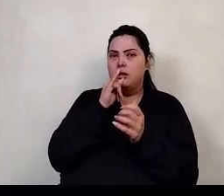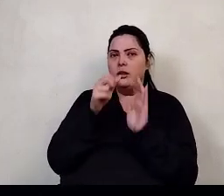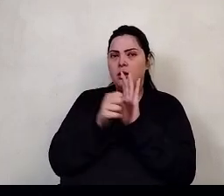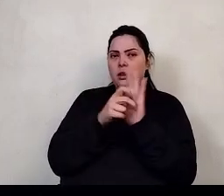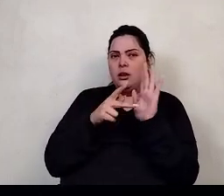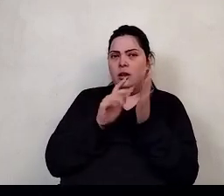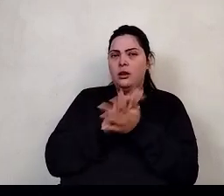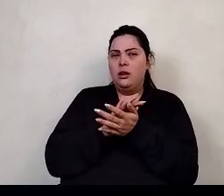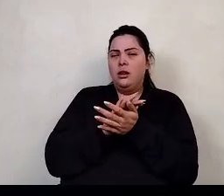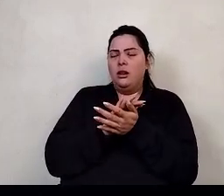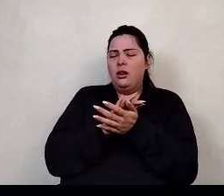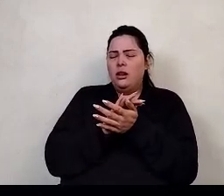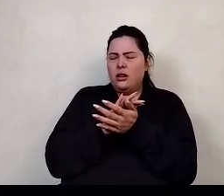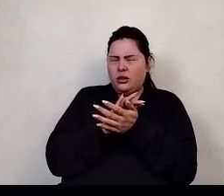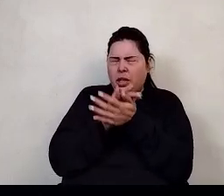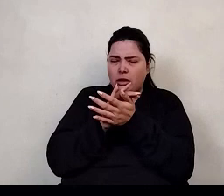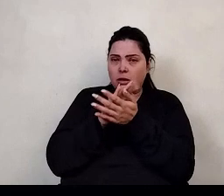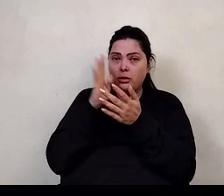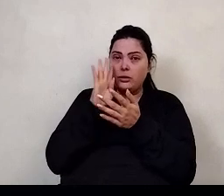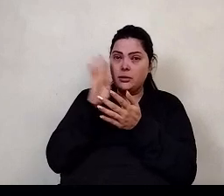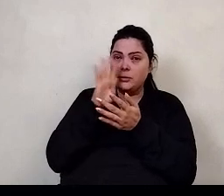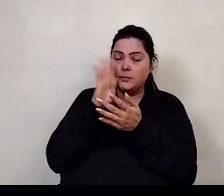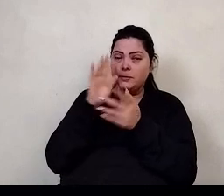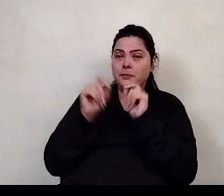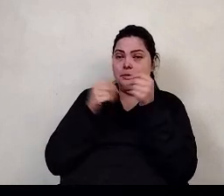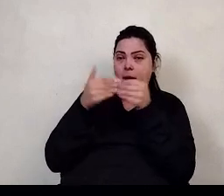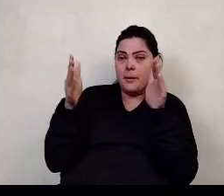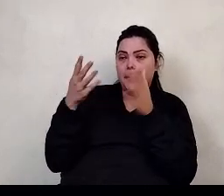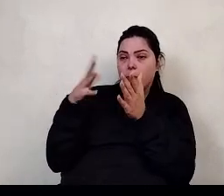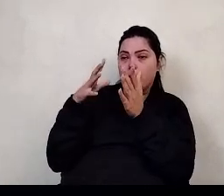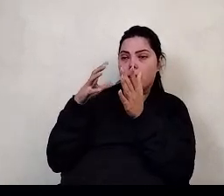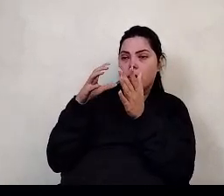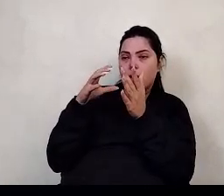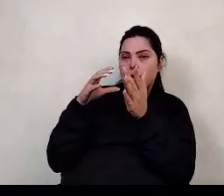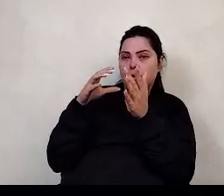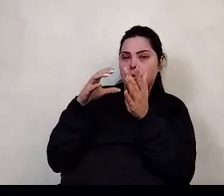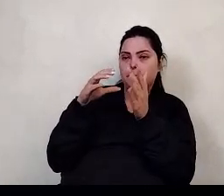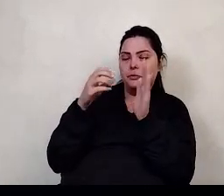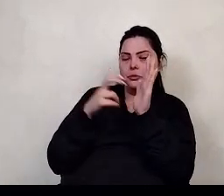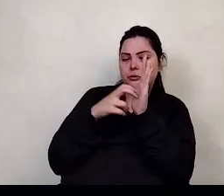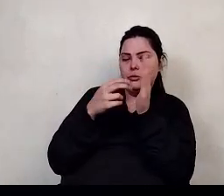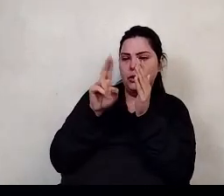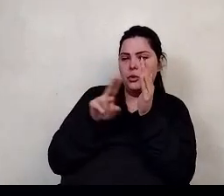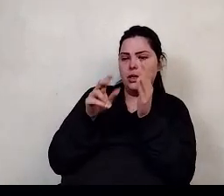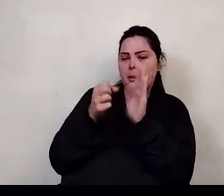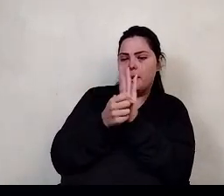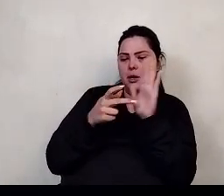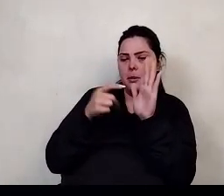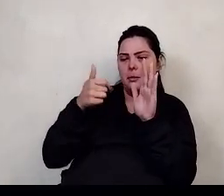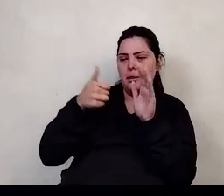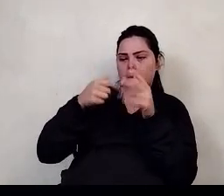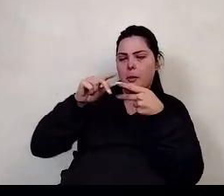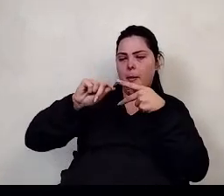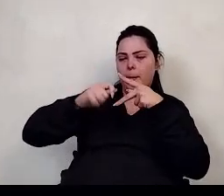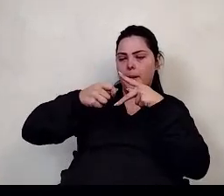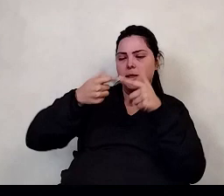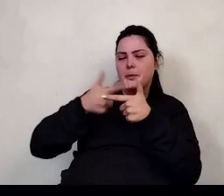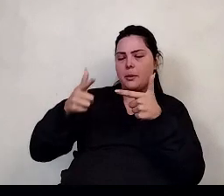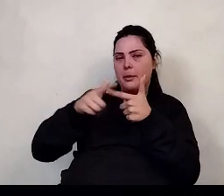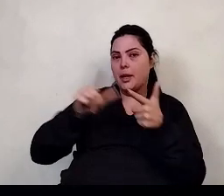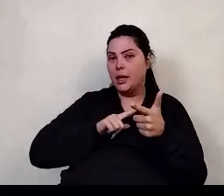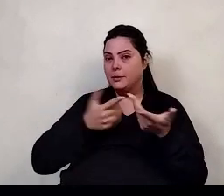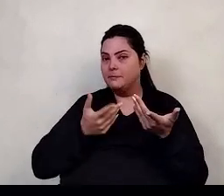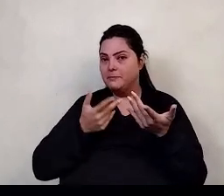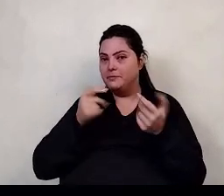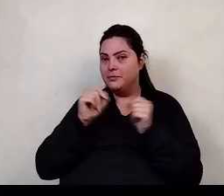Aí você, pô, legal, então vou abrir minha conta aqui. Você vai lá, começa a usar o aplicativo e no primeiro Pix que você vai fazer, você tem um problema. O que que você vai